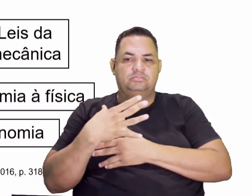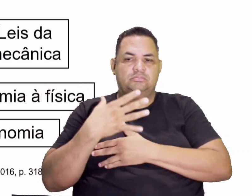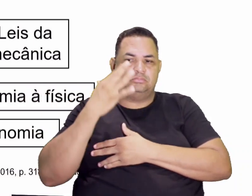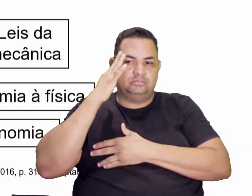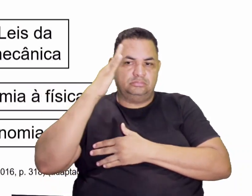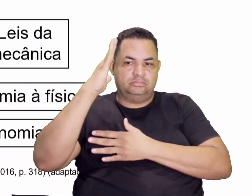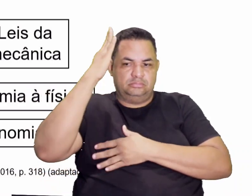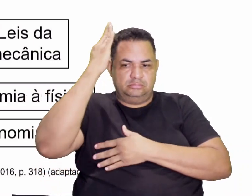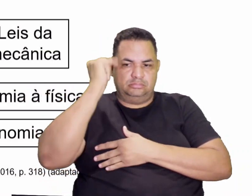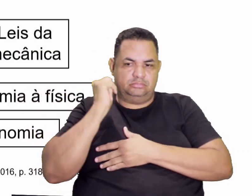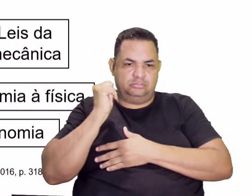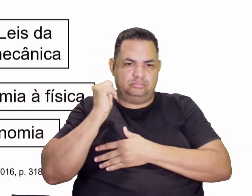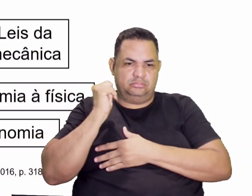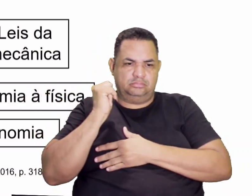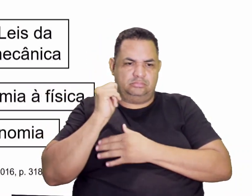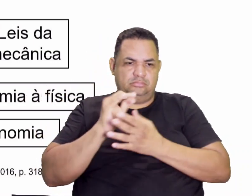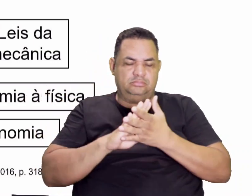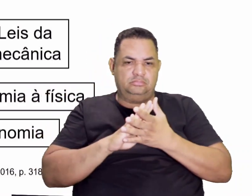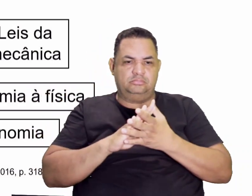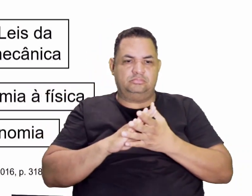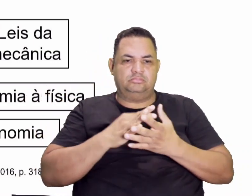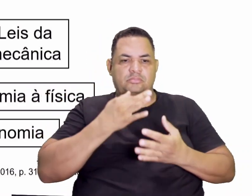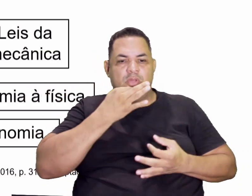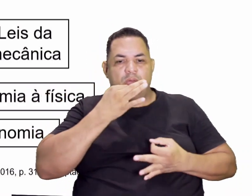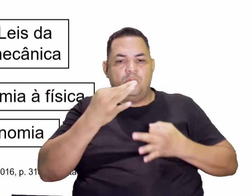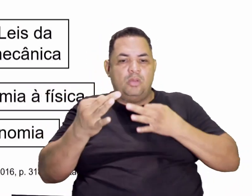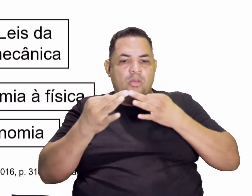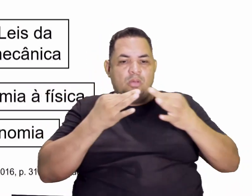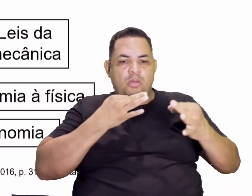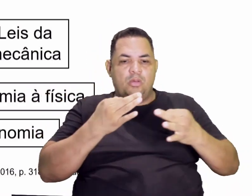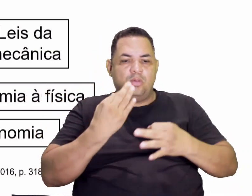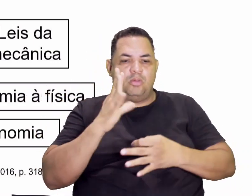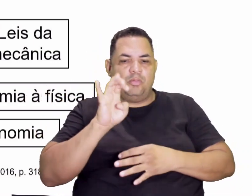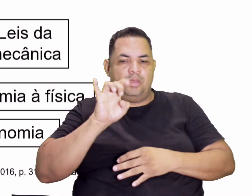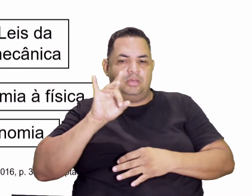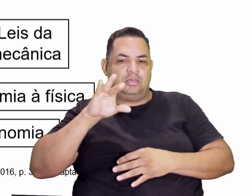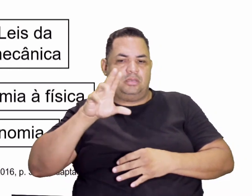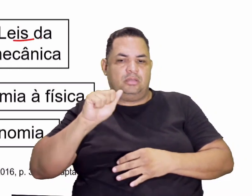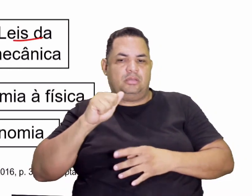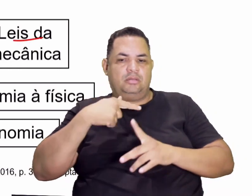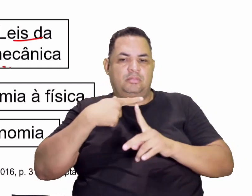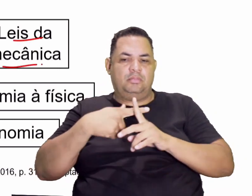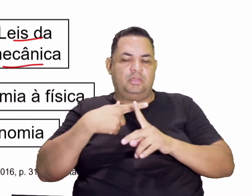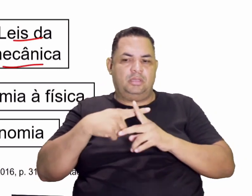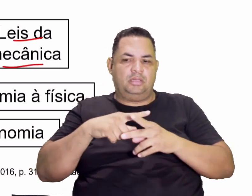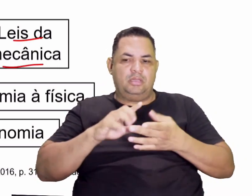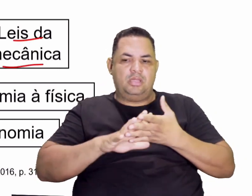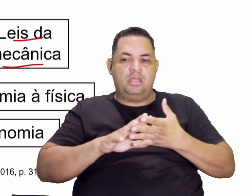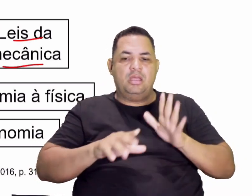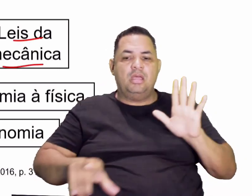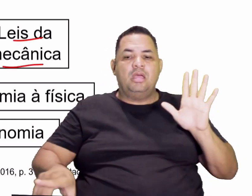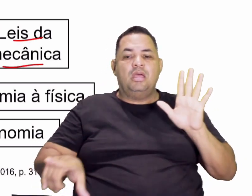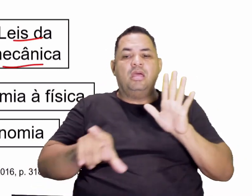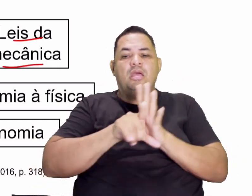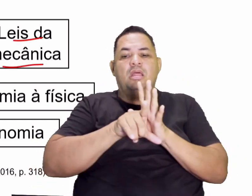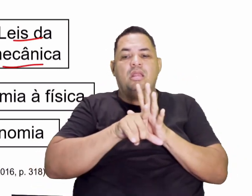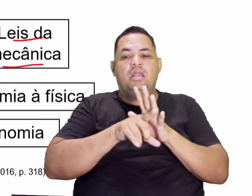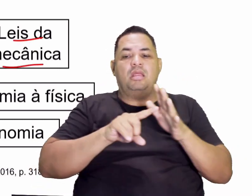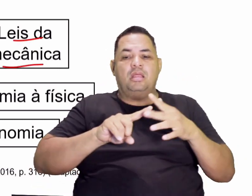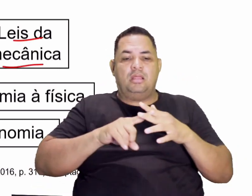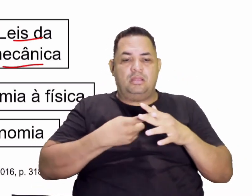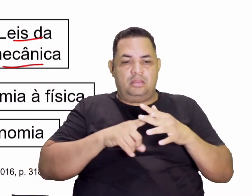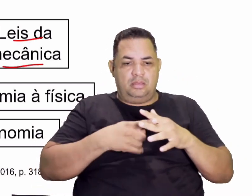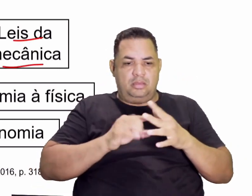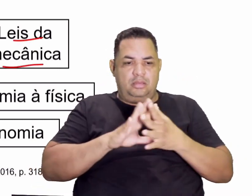coisa. A hipótese copernicana do heliocentrismo, leis da mecânica, ligação